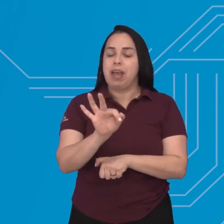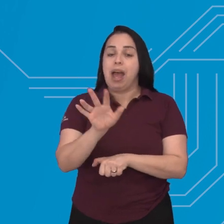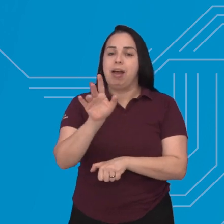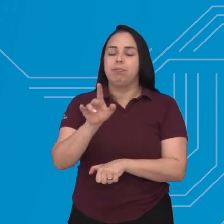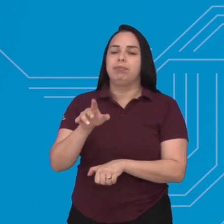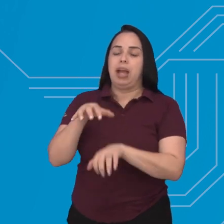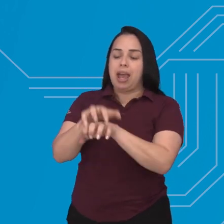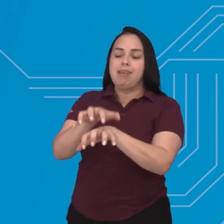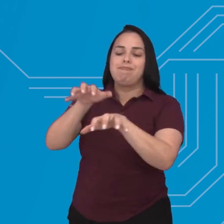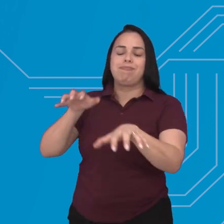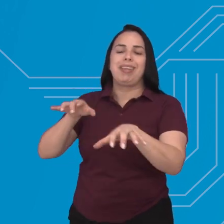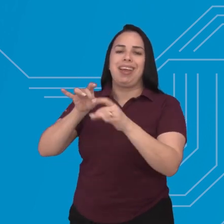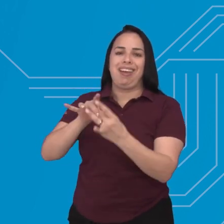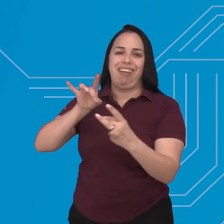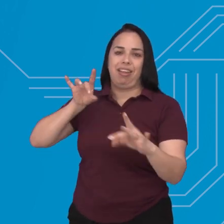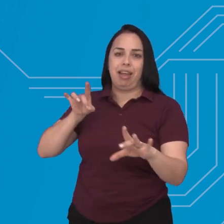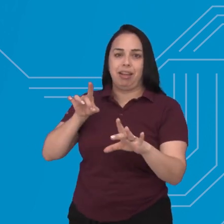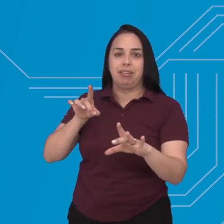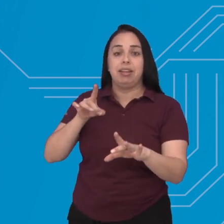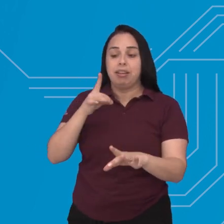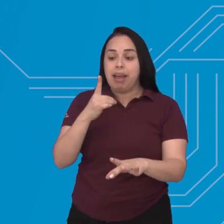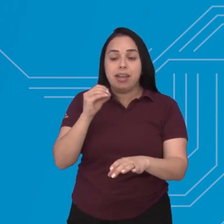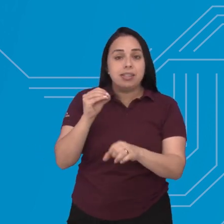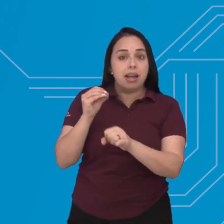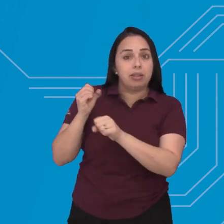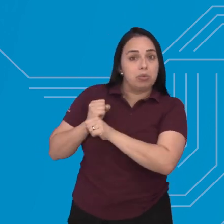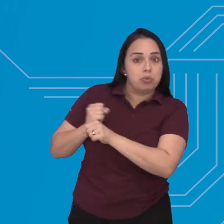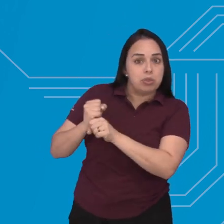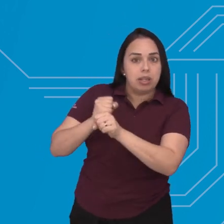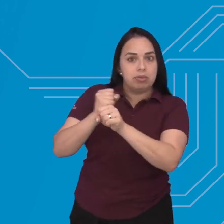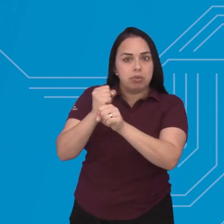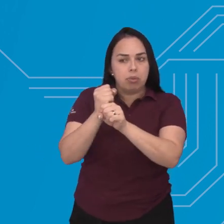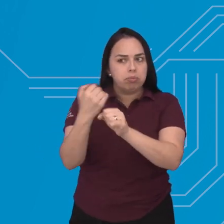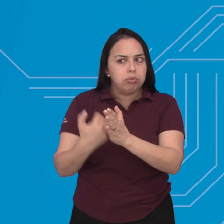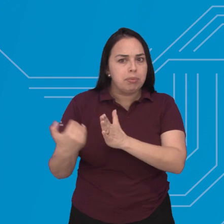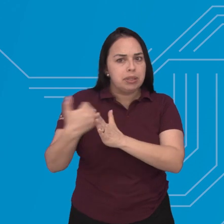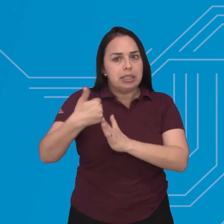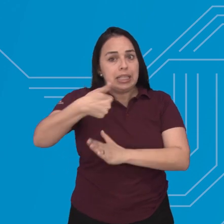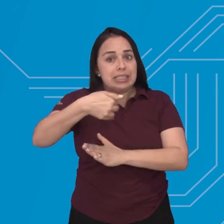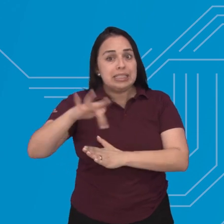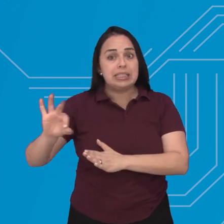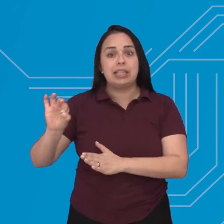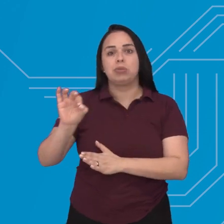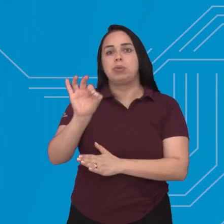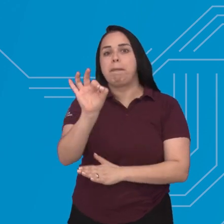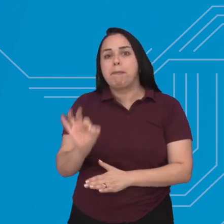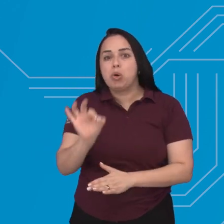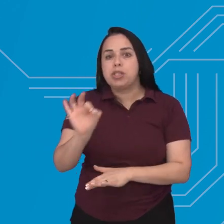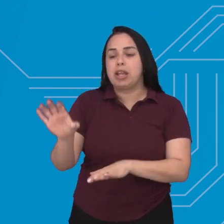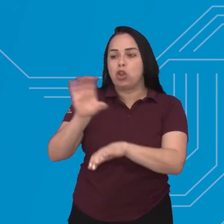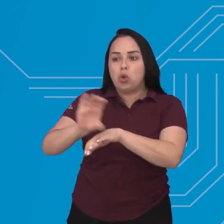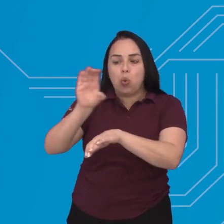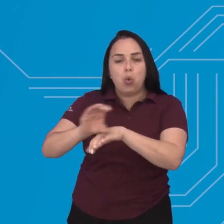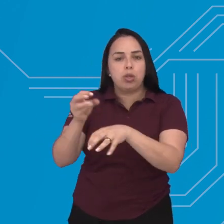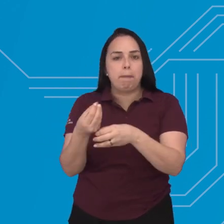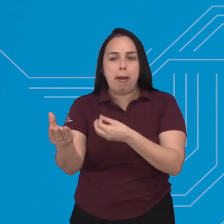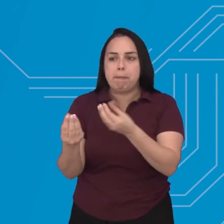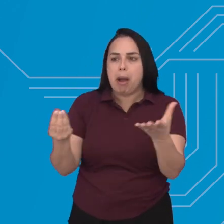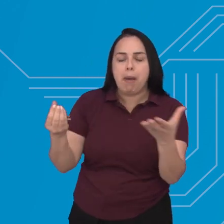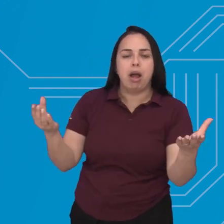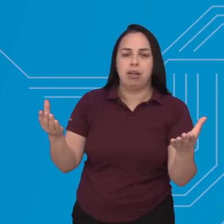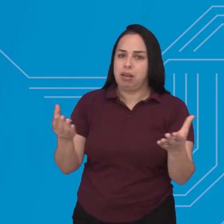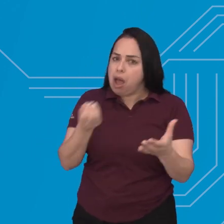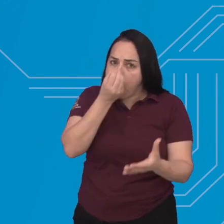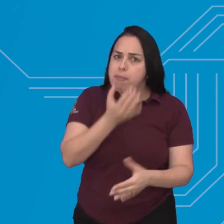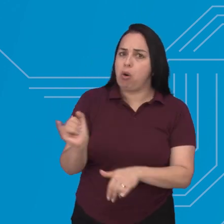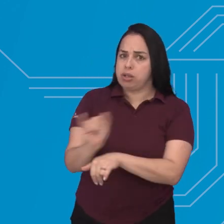são EAD. Nos últimos 10 anos, houve um aumento de 700% na oferta de cursos na